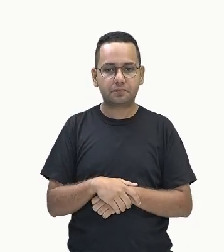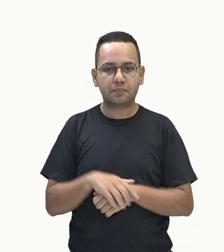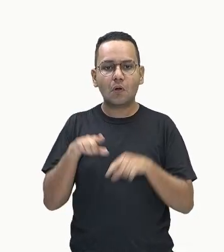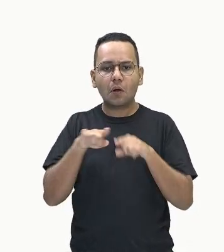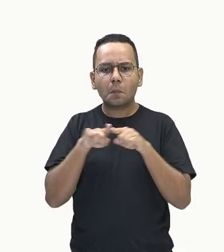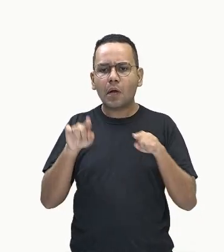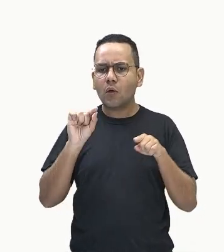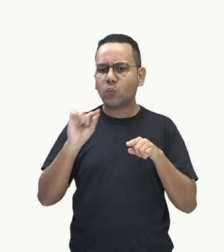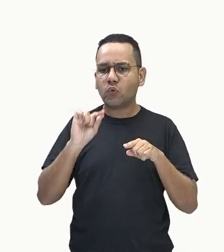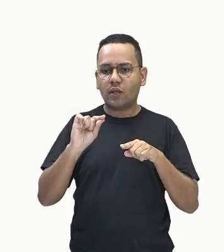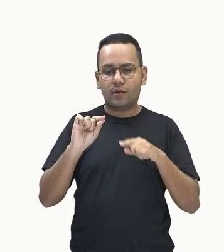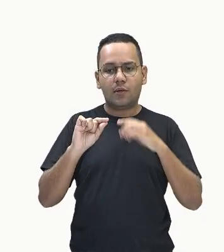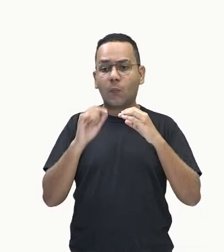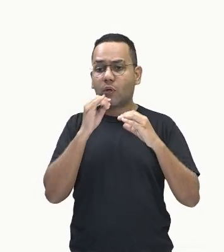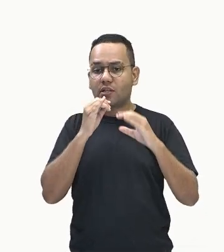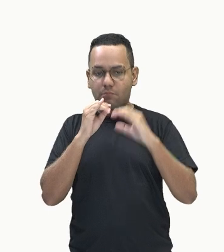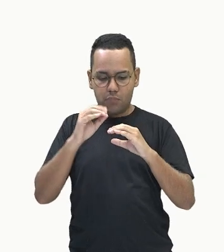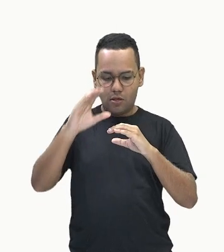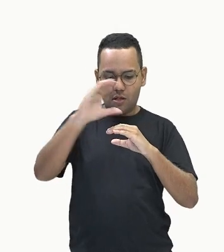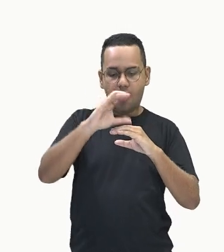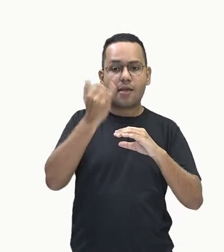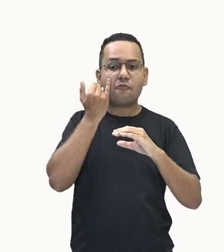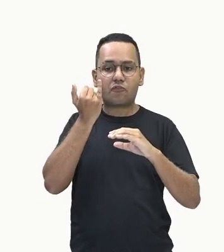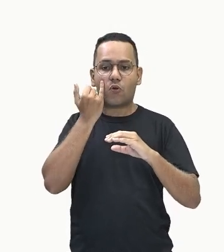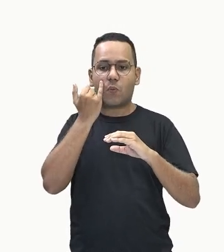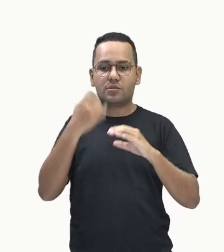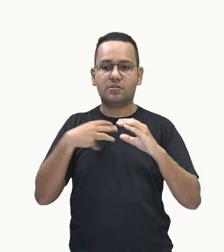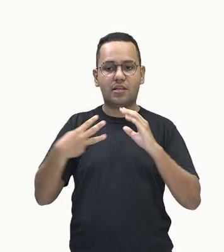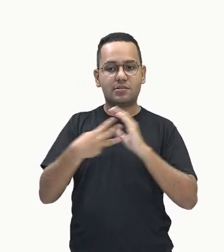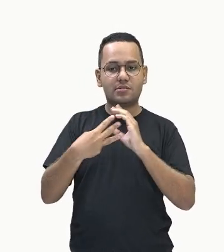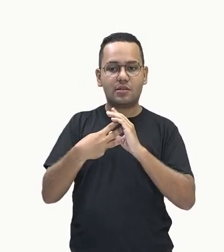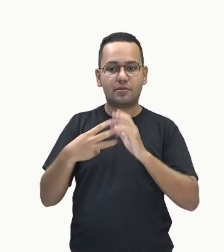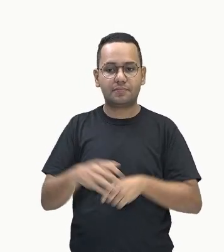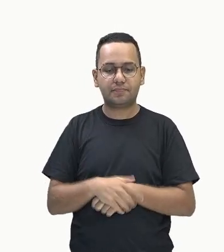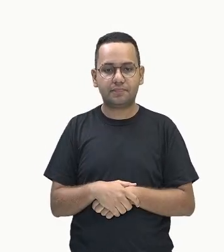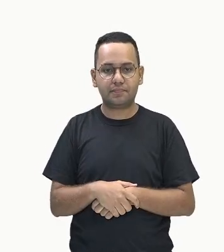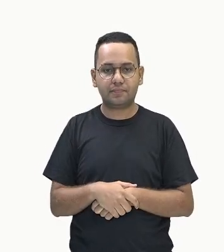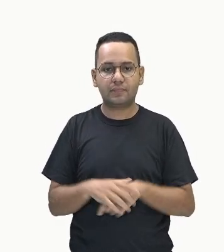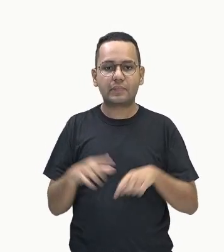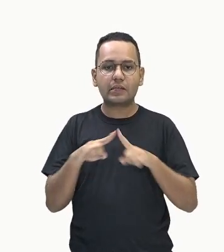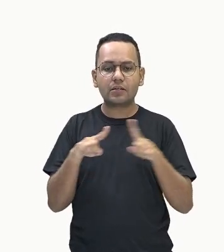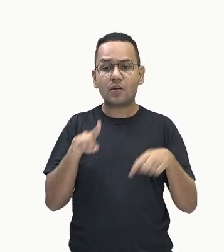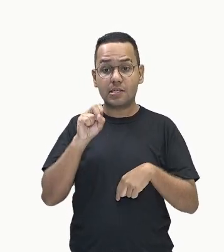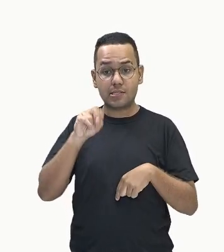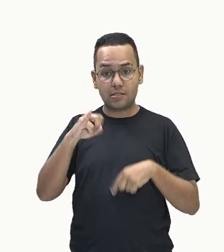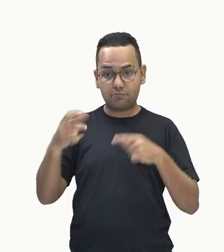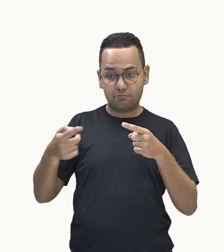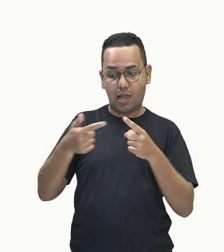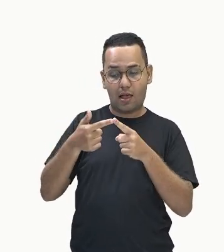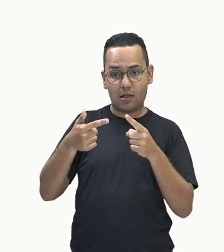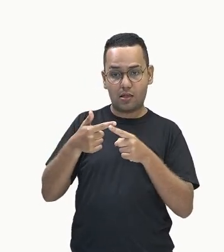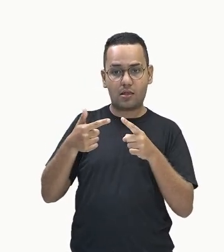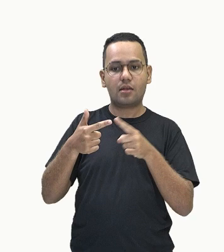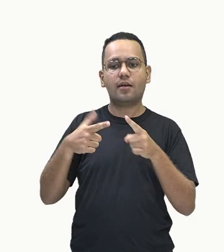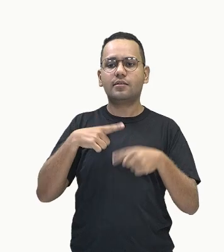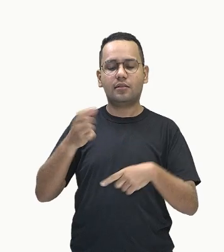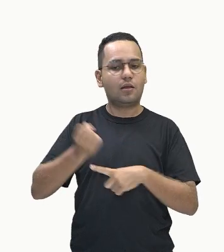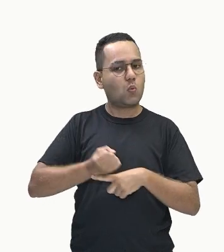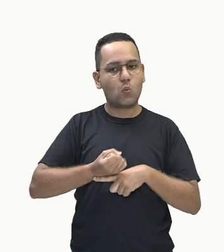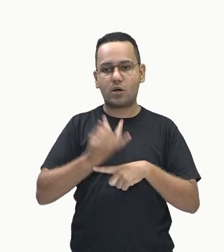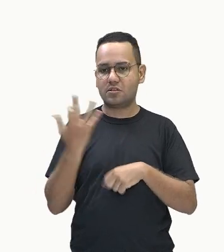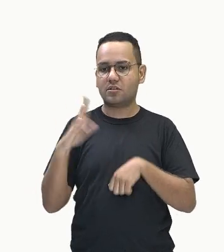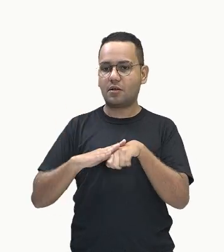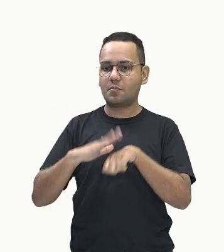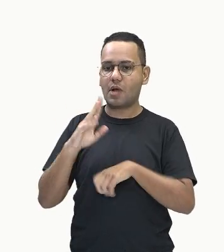célula. Então, se o tecido é estratificado, ele é formado por mais de uma camada de células, como vocês podem ler no